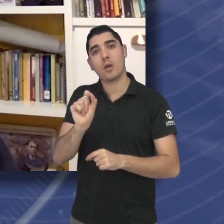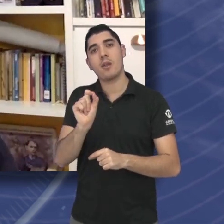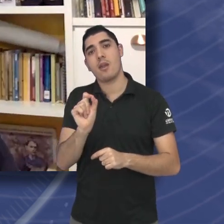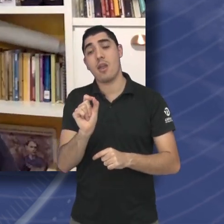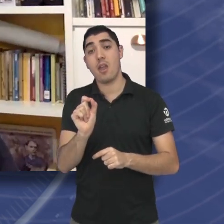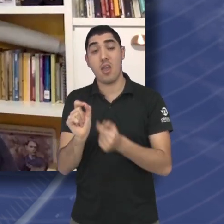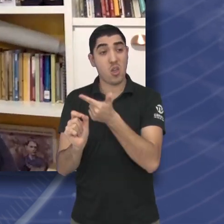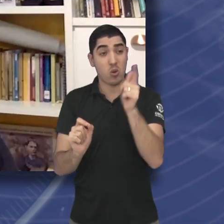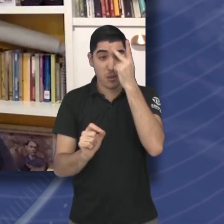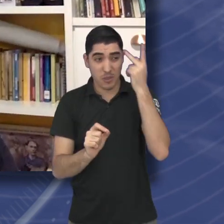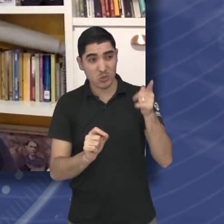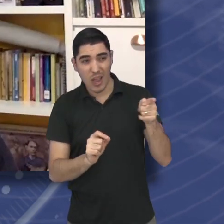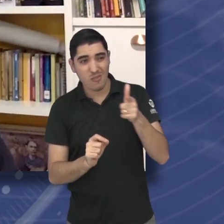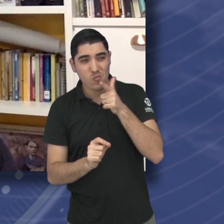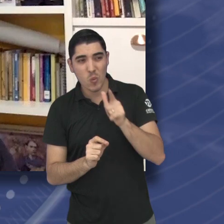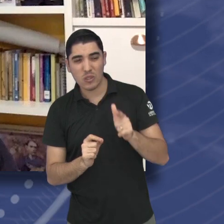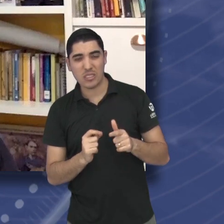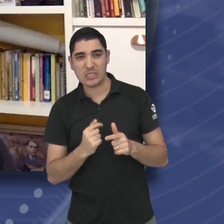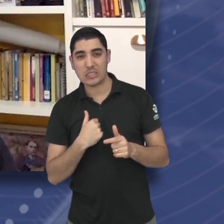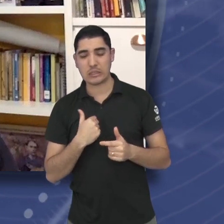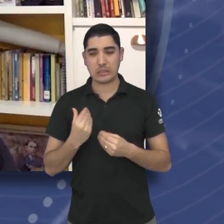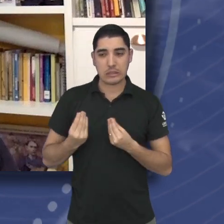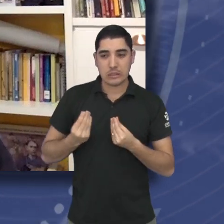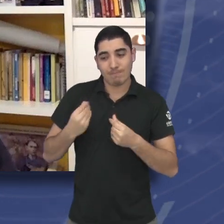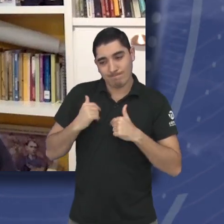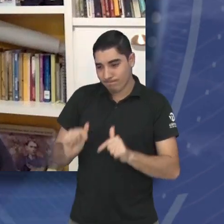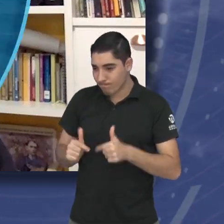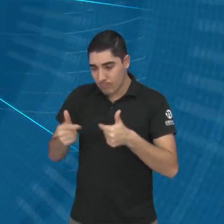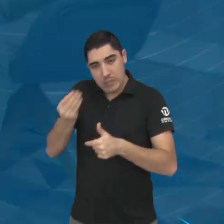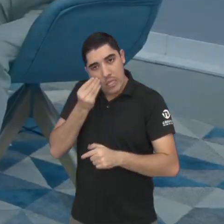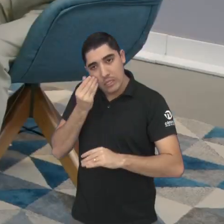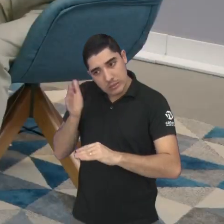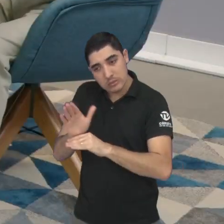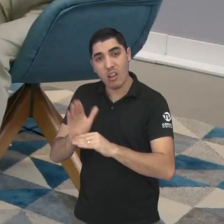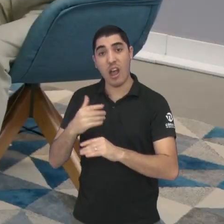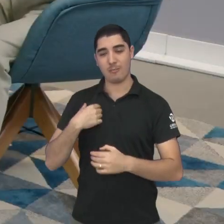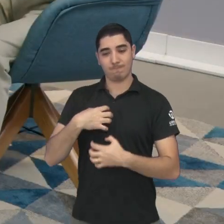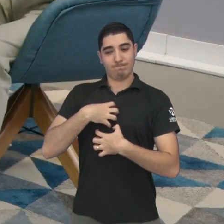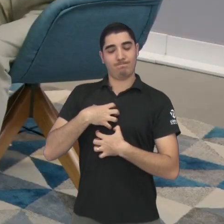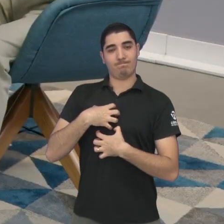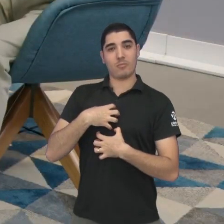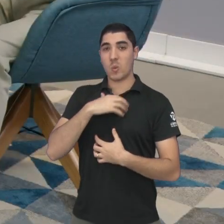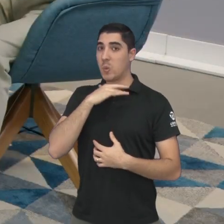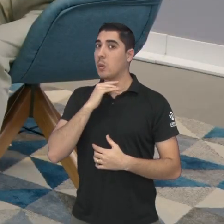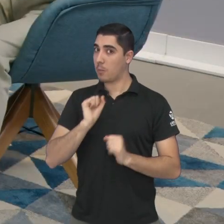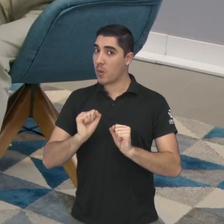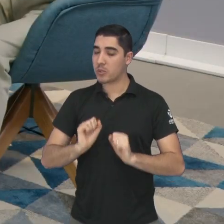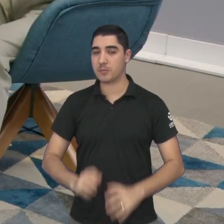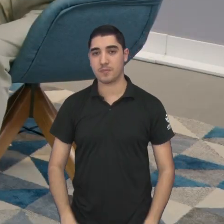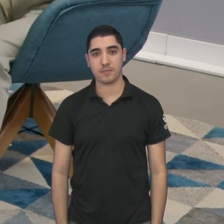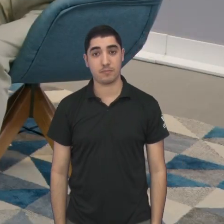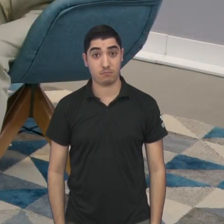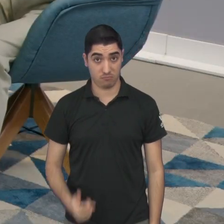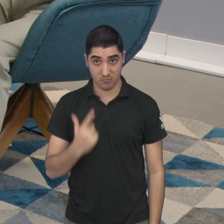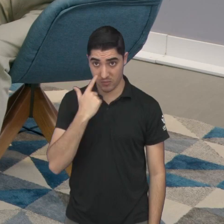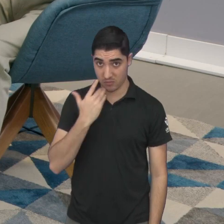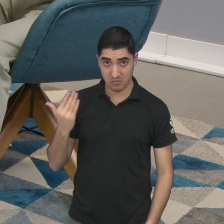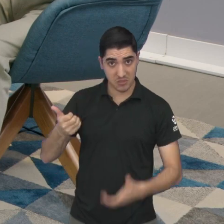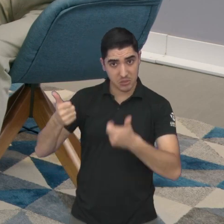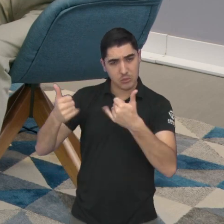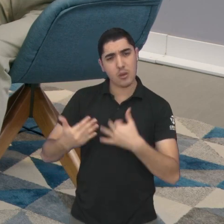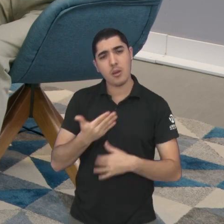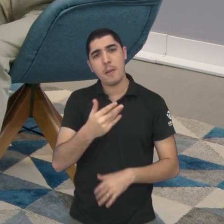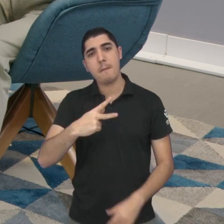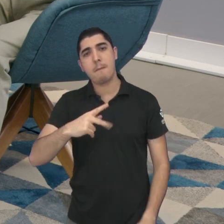você não gostaria, né? E isso fere a sua soberania. Tá aí. Então, quer fazer alguma